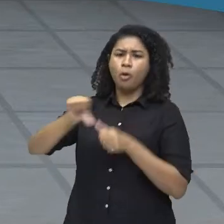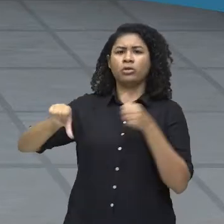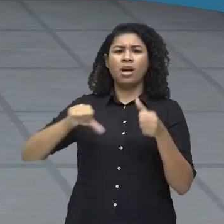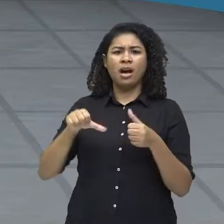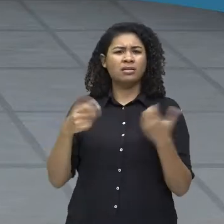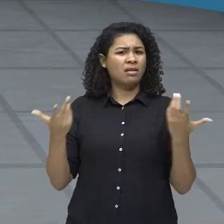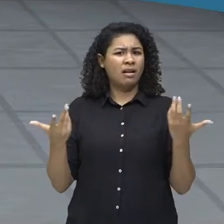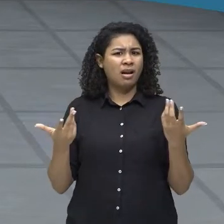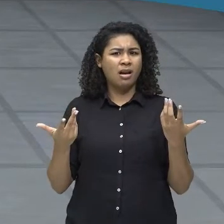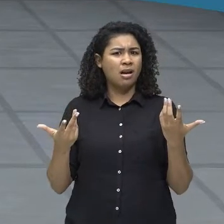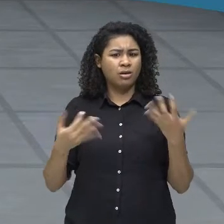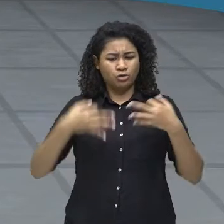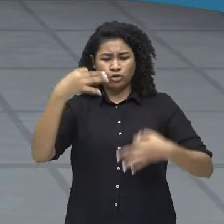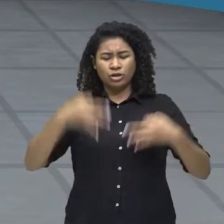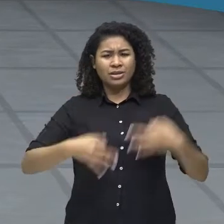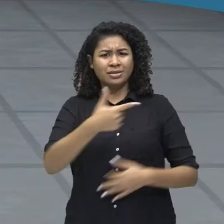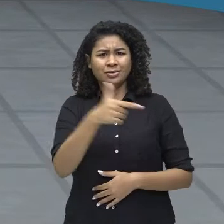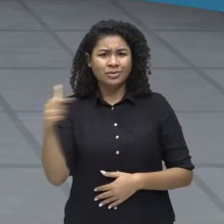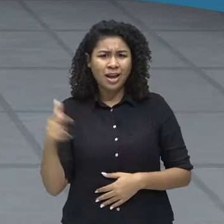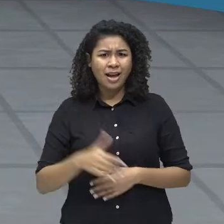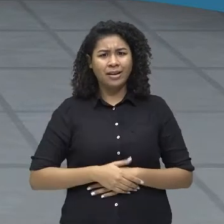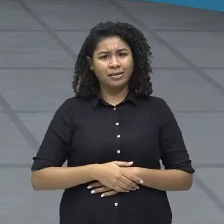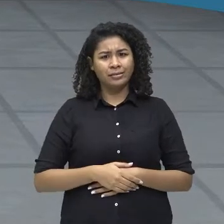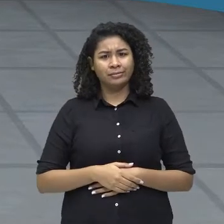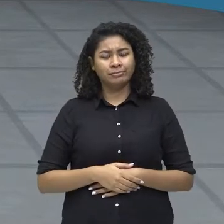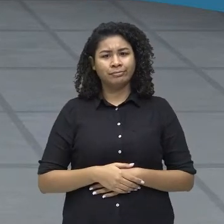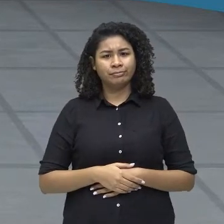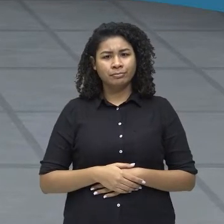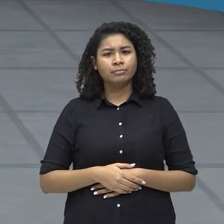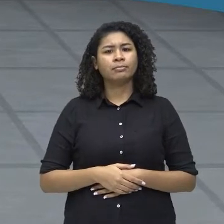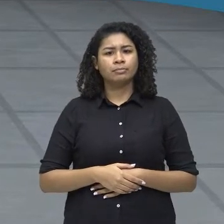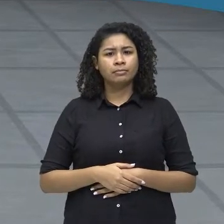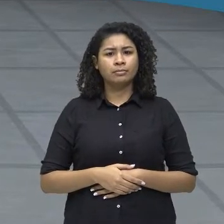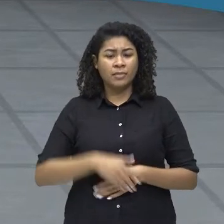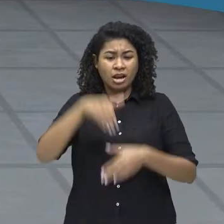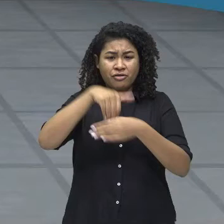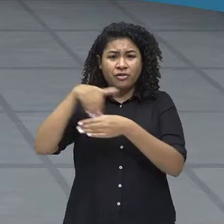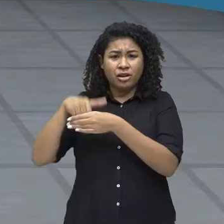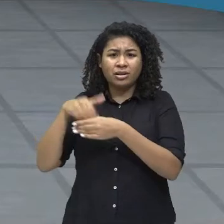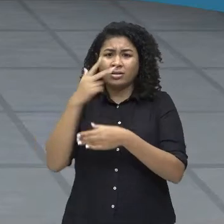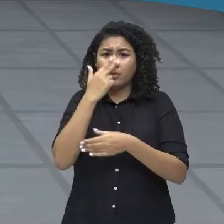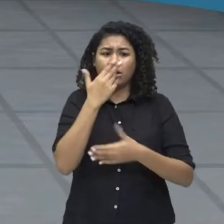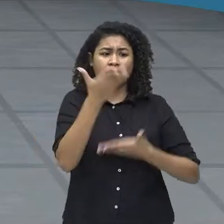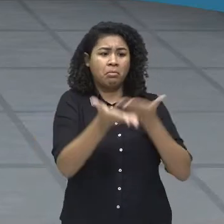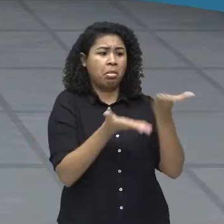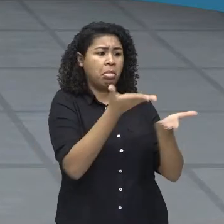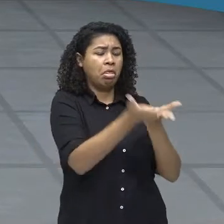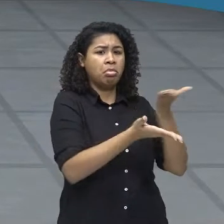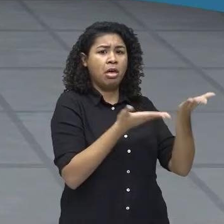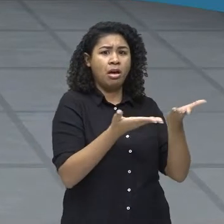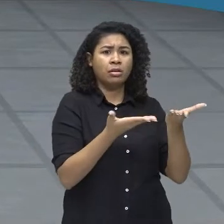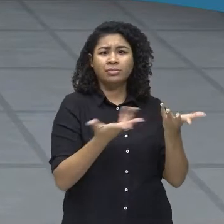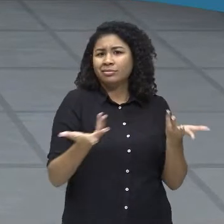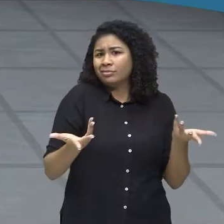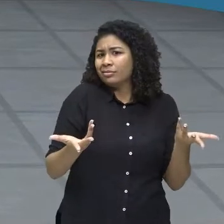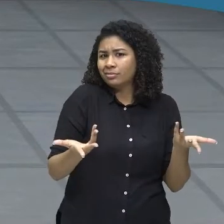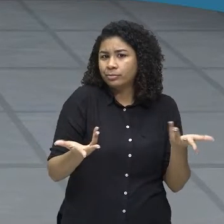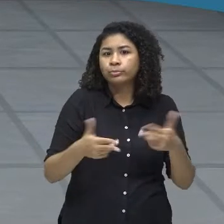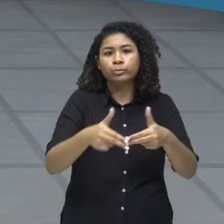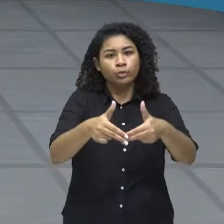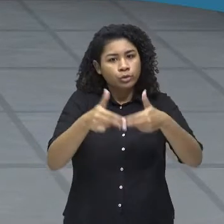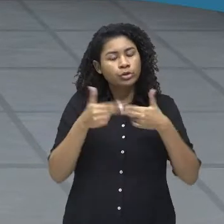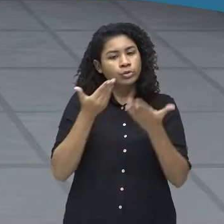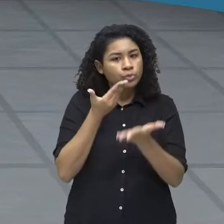somos a maioria, não é justo que a votação privilegie alguns em detrimento da maioria. Então a briga foi